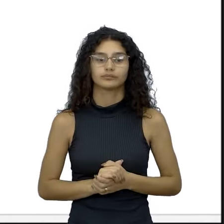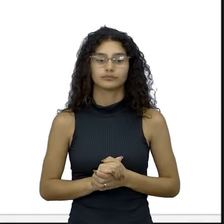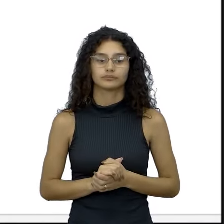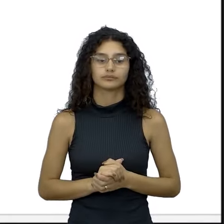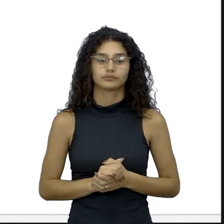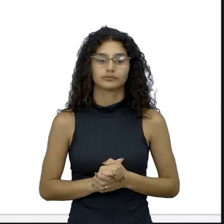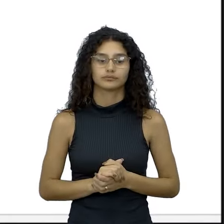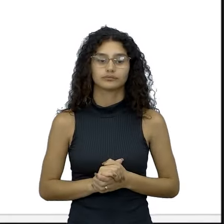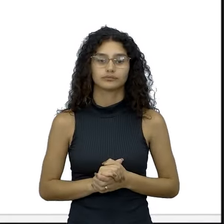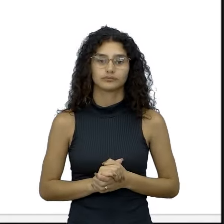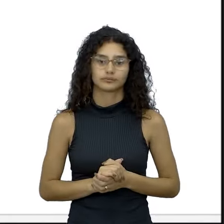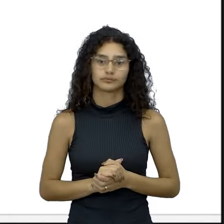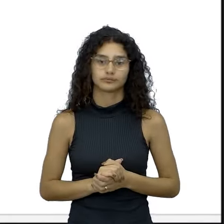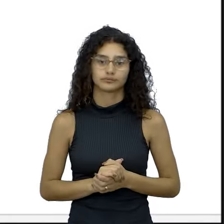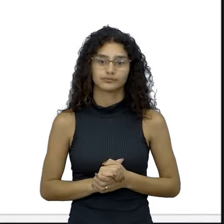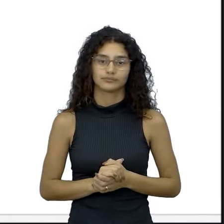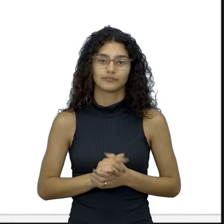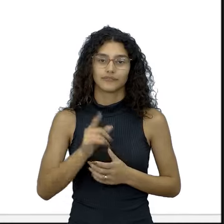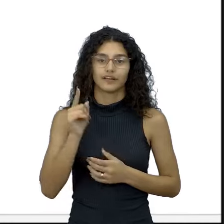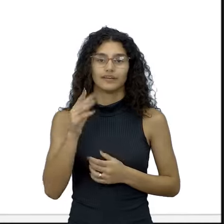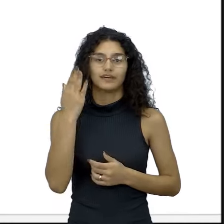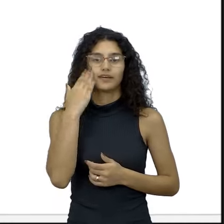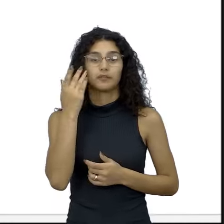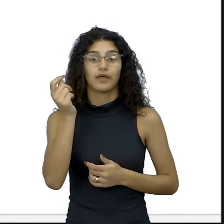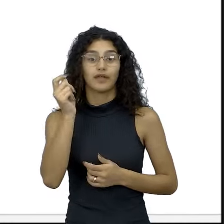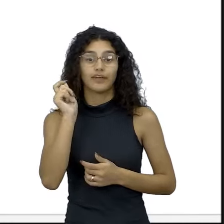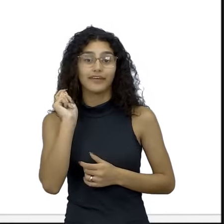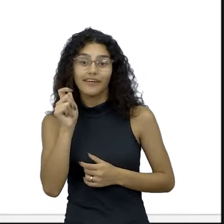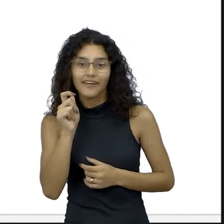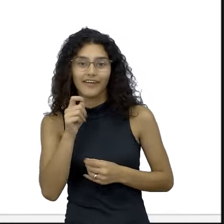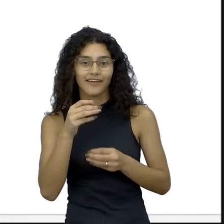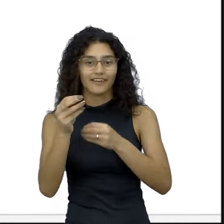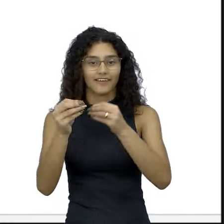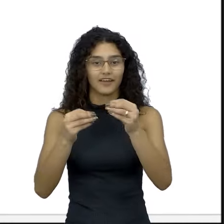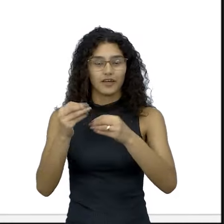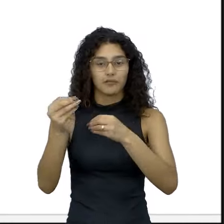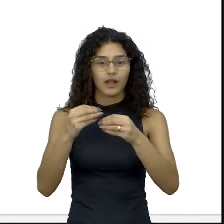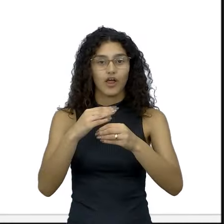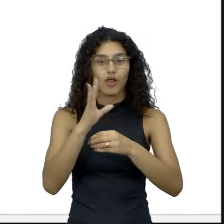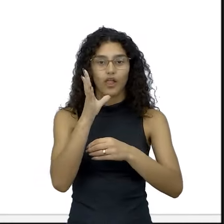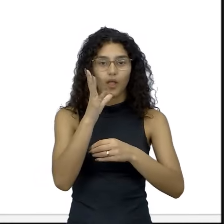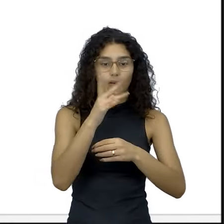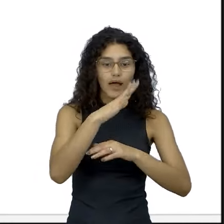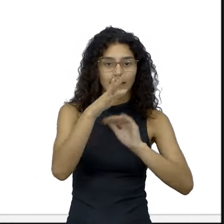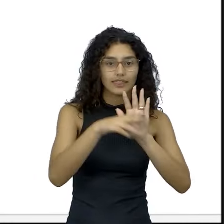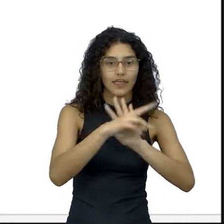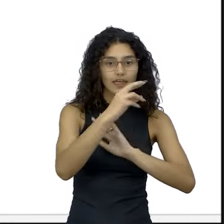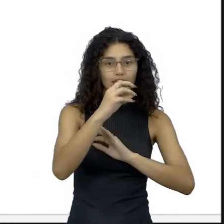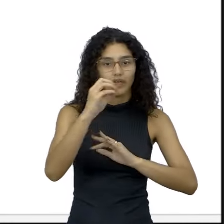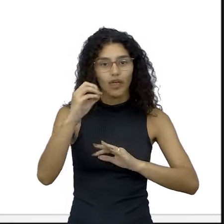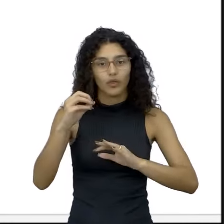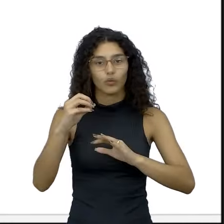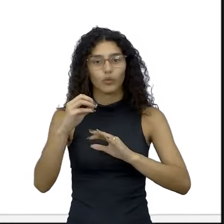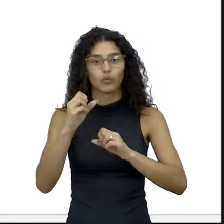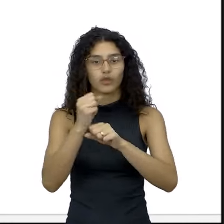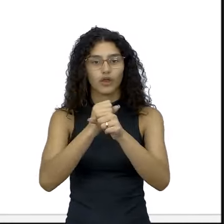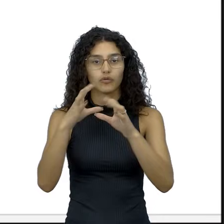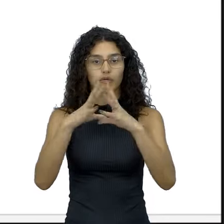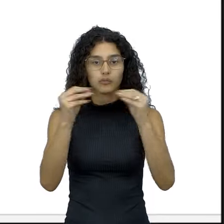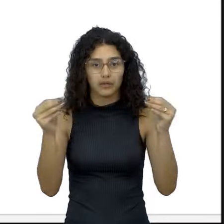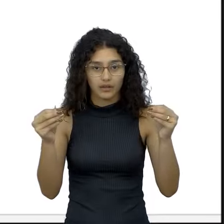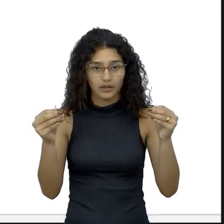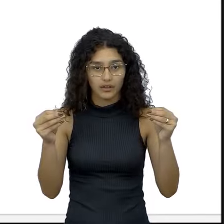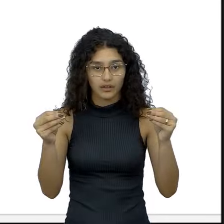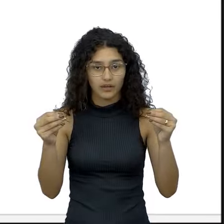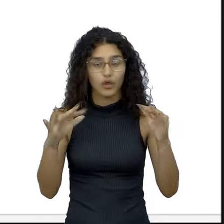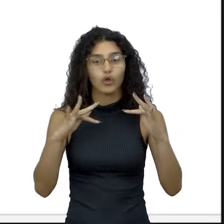Você sabia que alguns plásticos demoram até 500 anos para se decompor? Por isso,